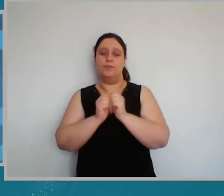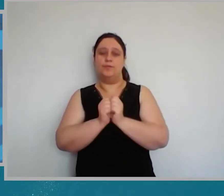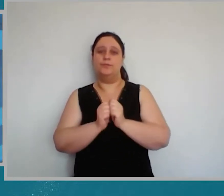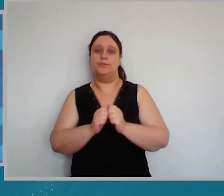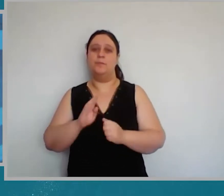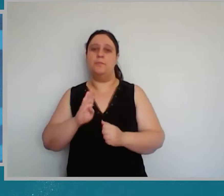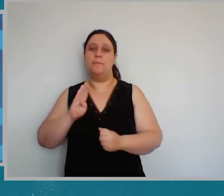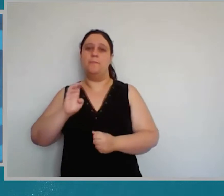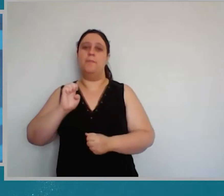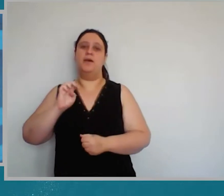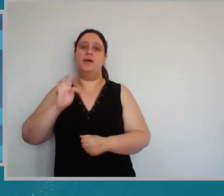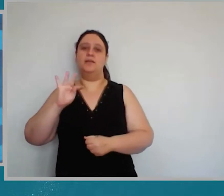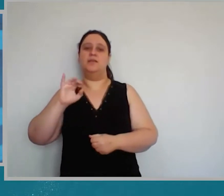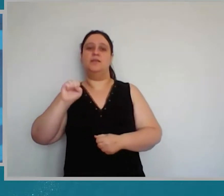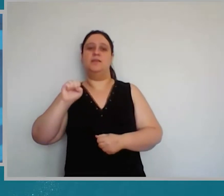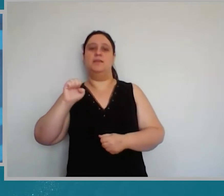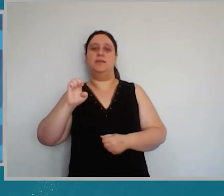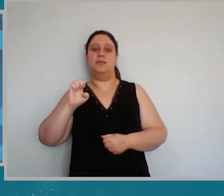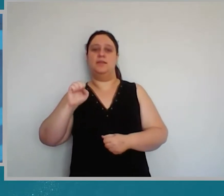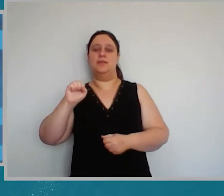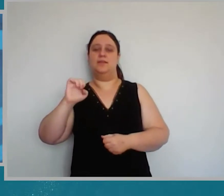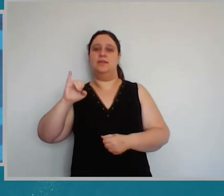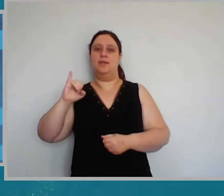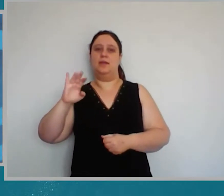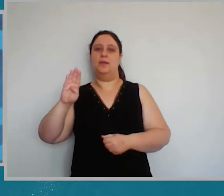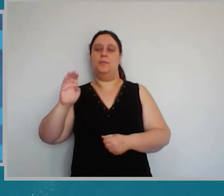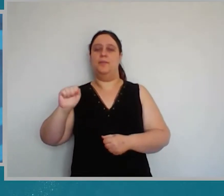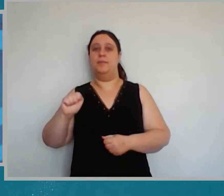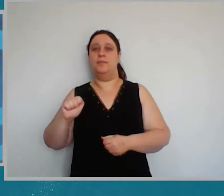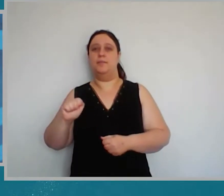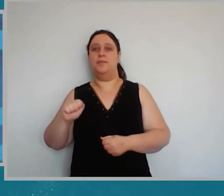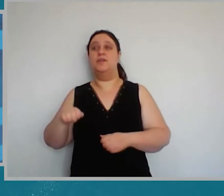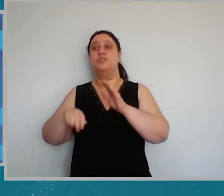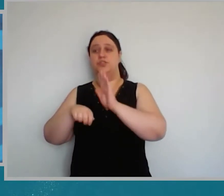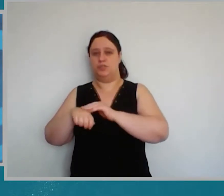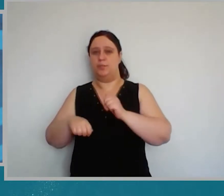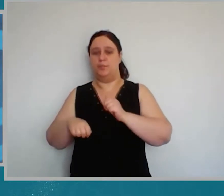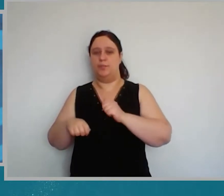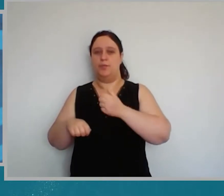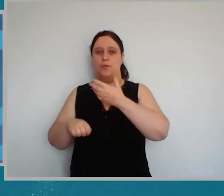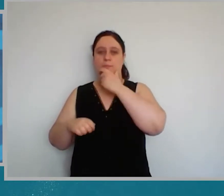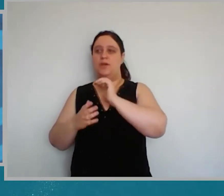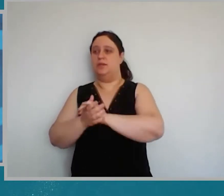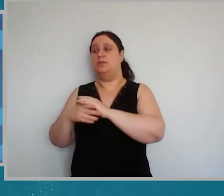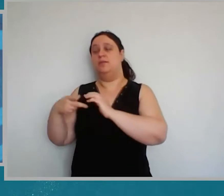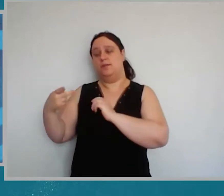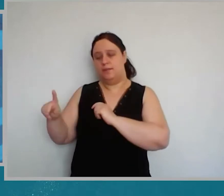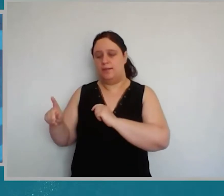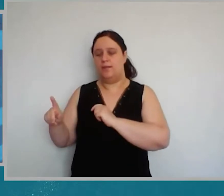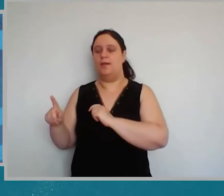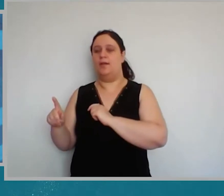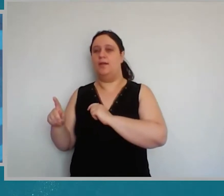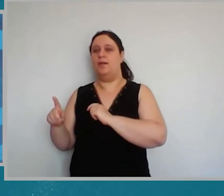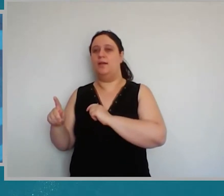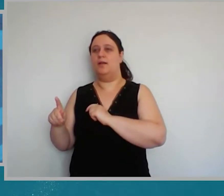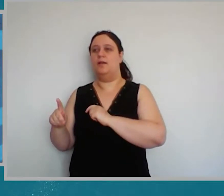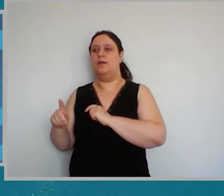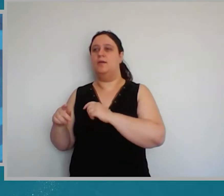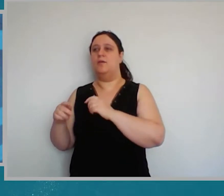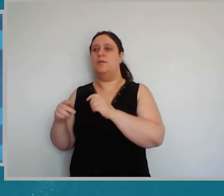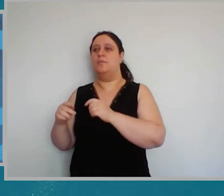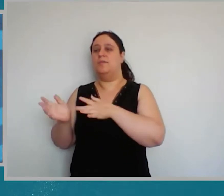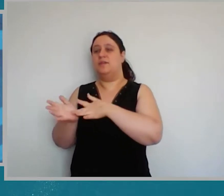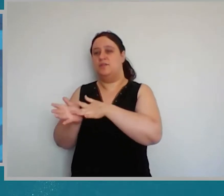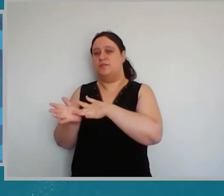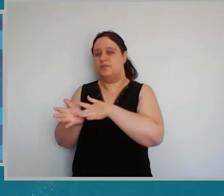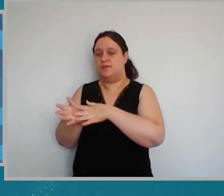encobertar o seu pecado, mas Urias não quis voltar para sua casa, e ele mandou Urias para